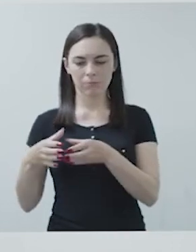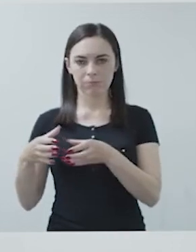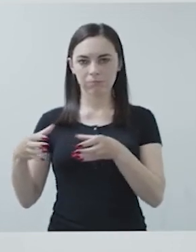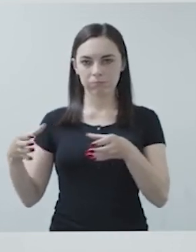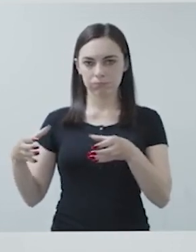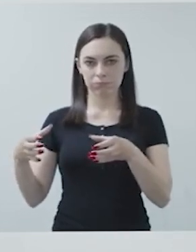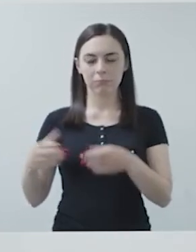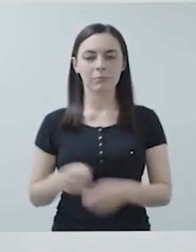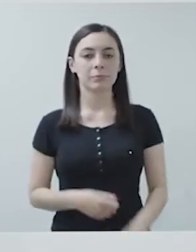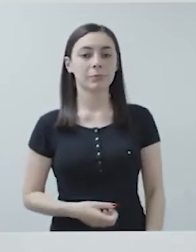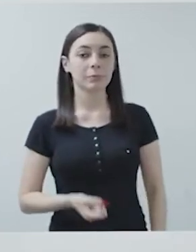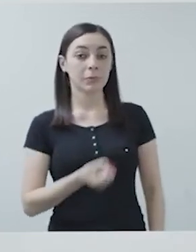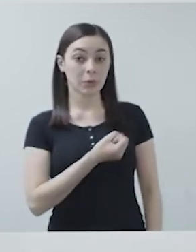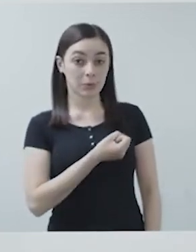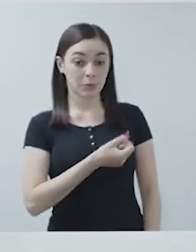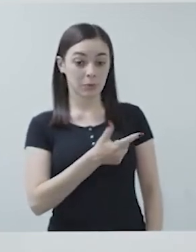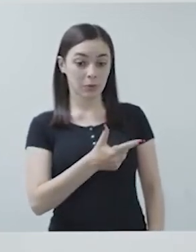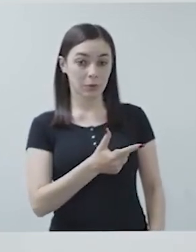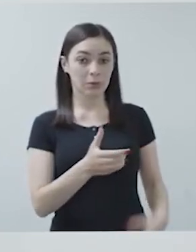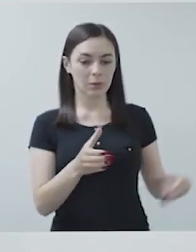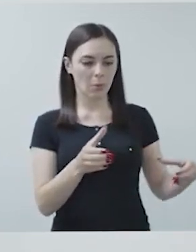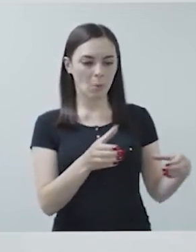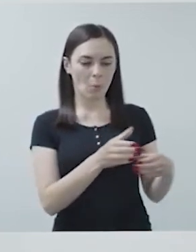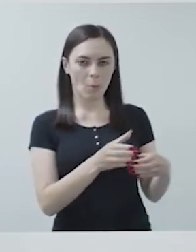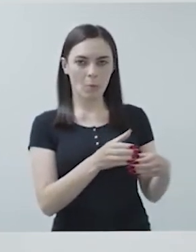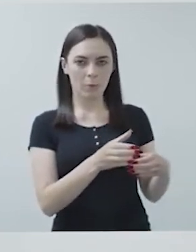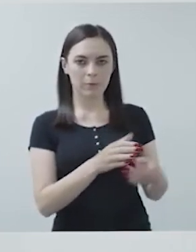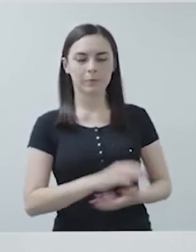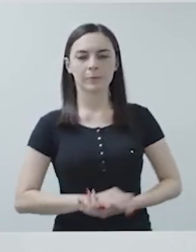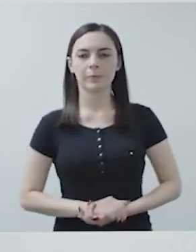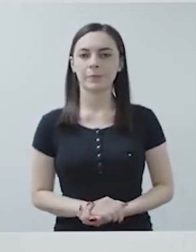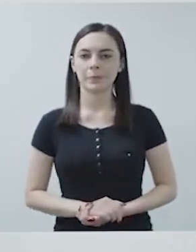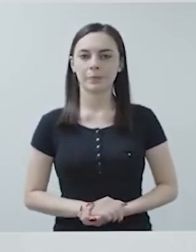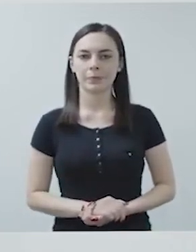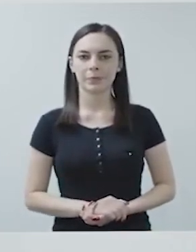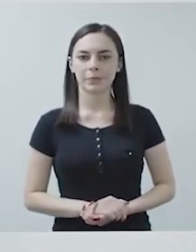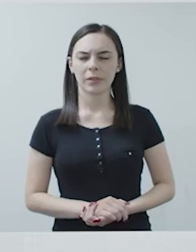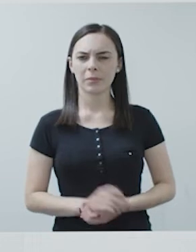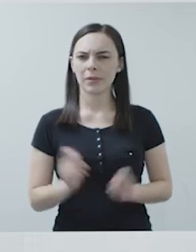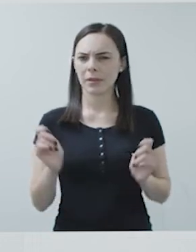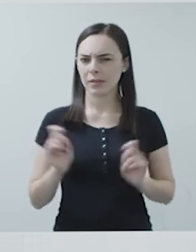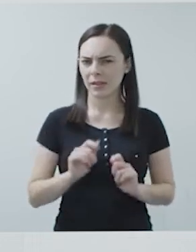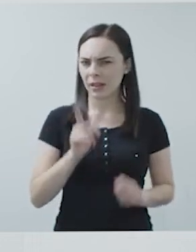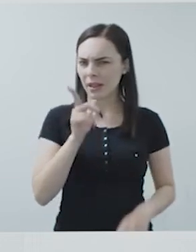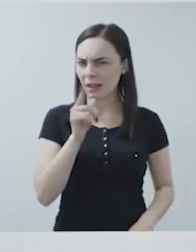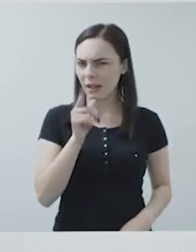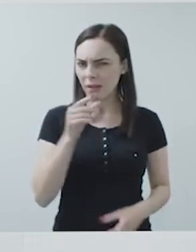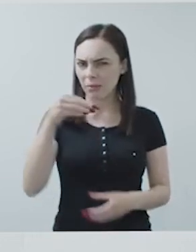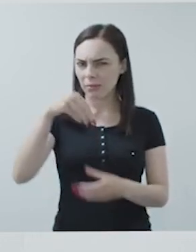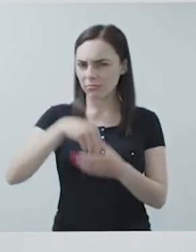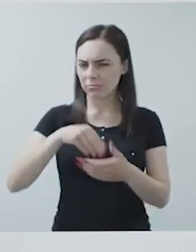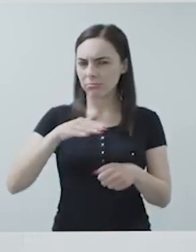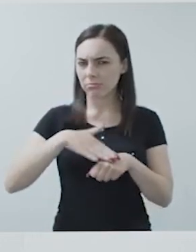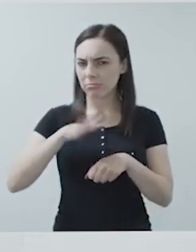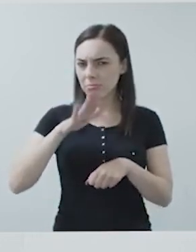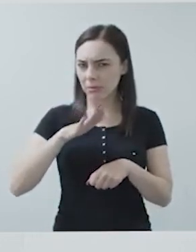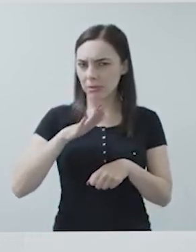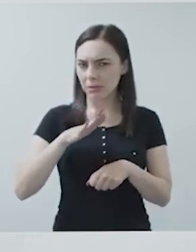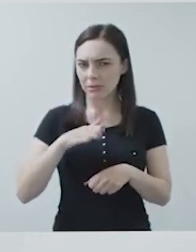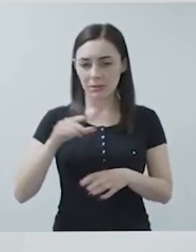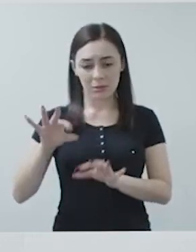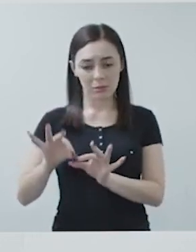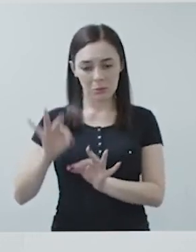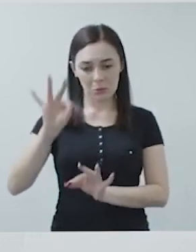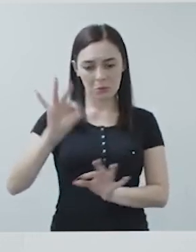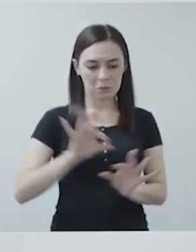larga. E a panela número 2, ela é mais estreita. Mas será que cabe mais água em uma delas? Mesmo elas tendo o